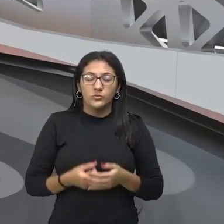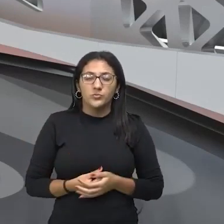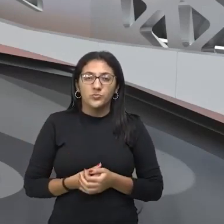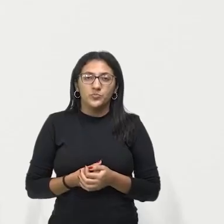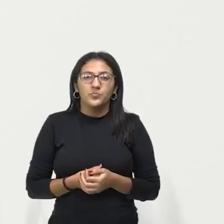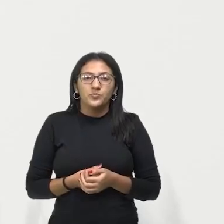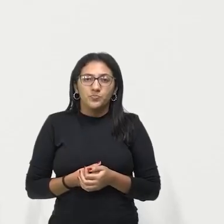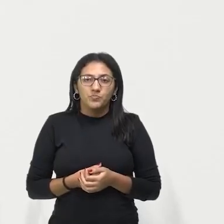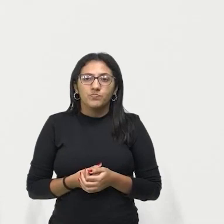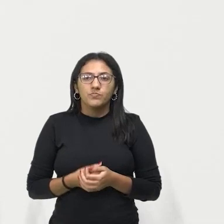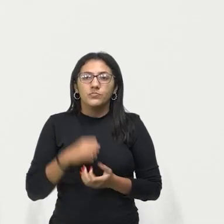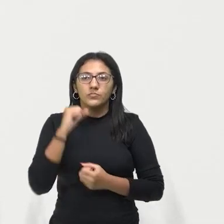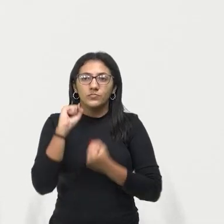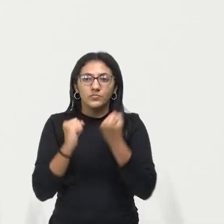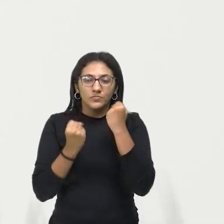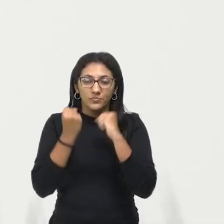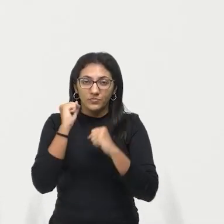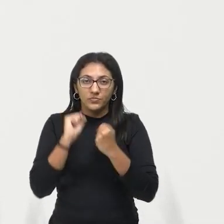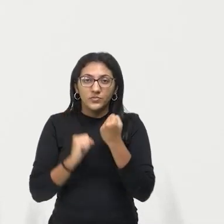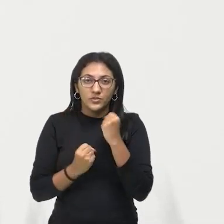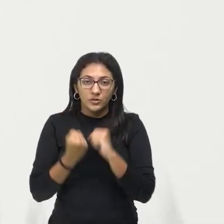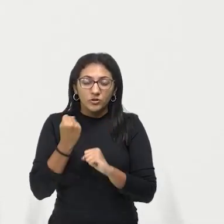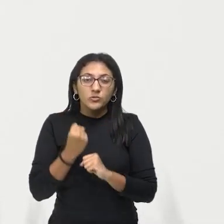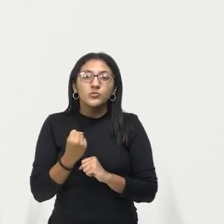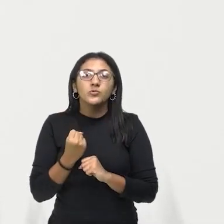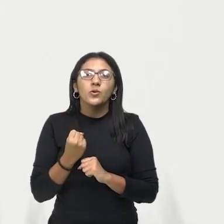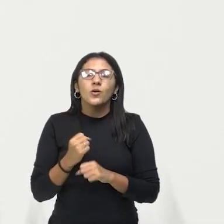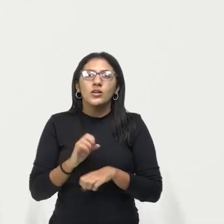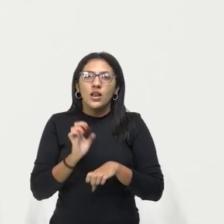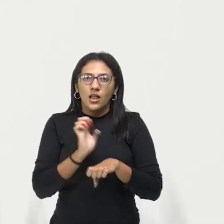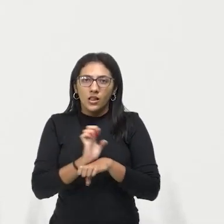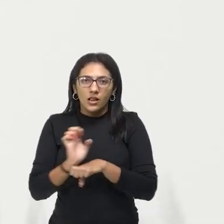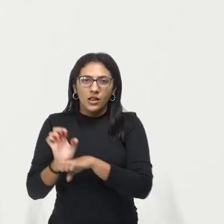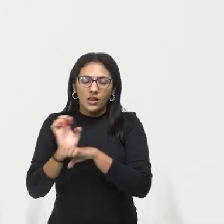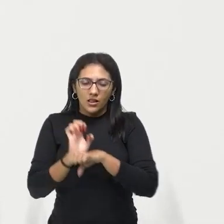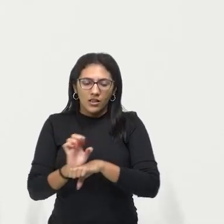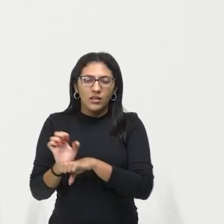acompanha com a gente. As indústrias